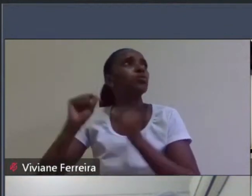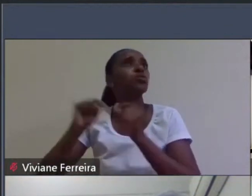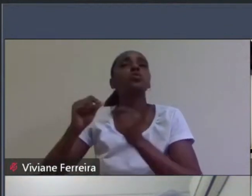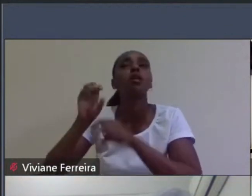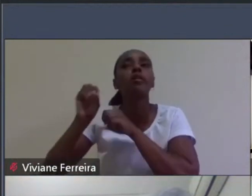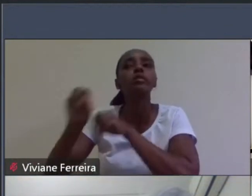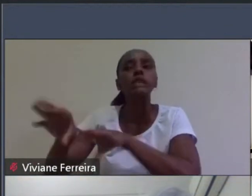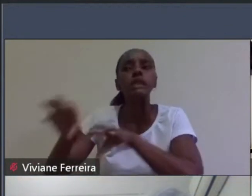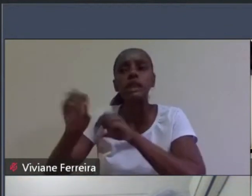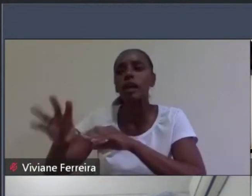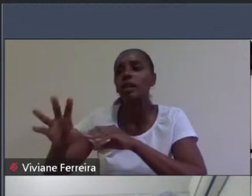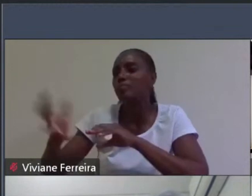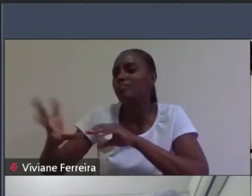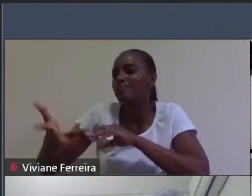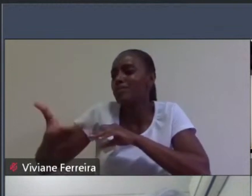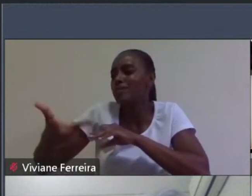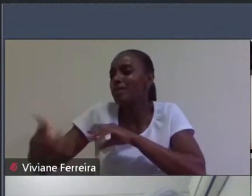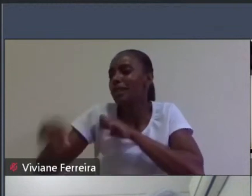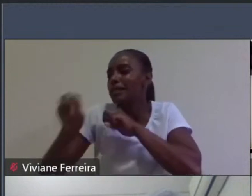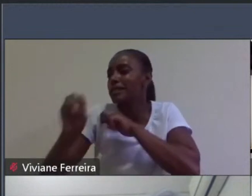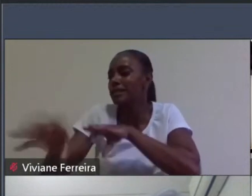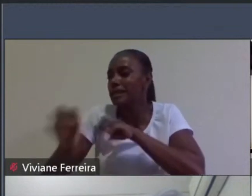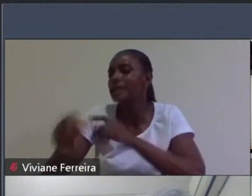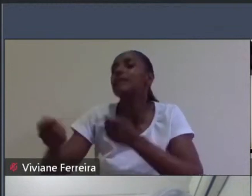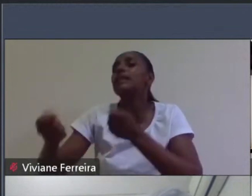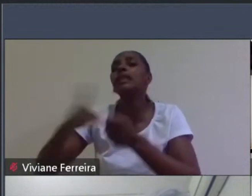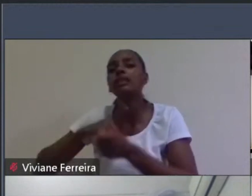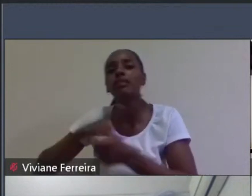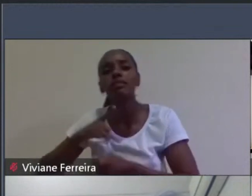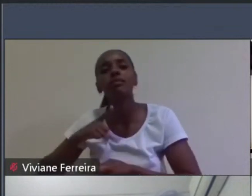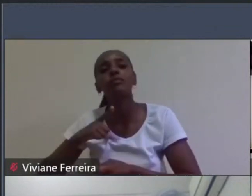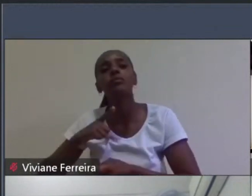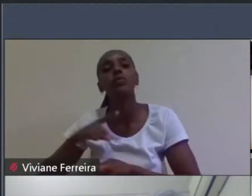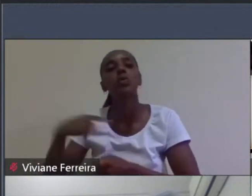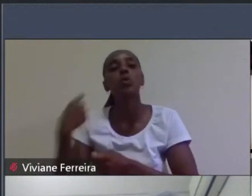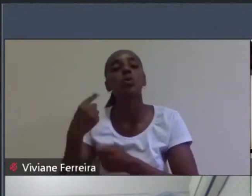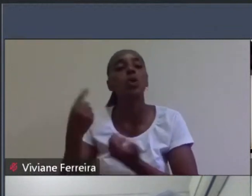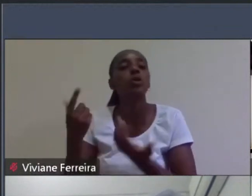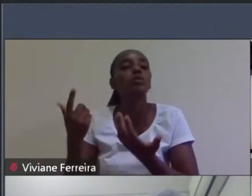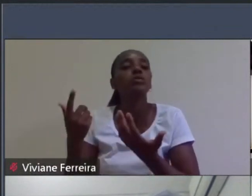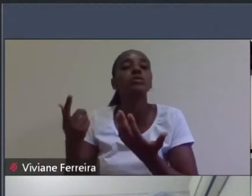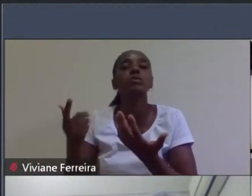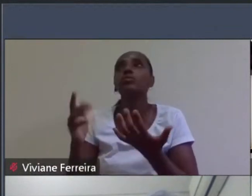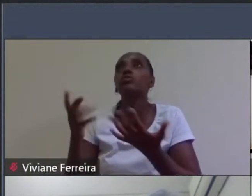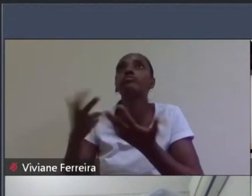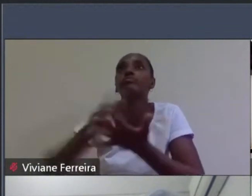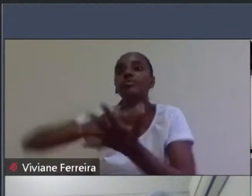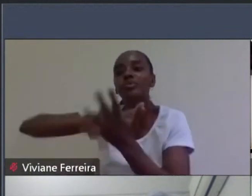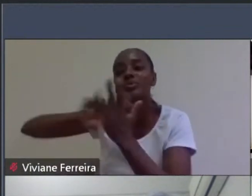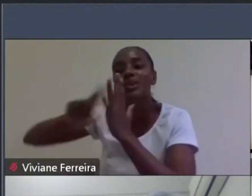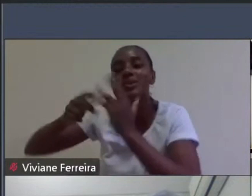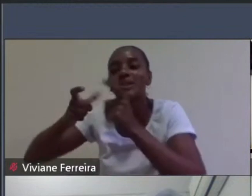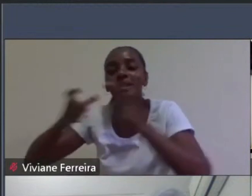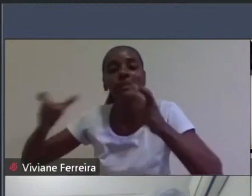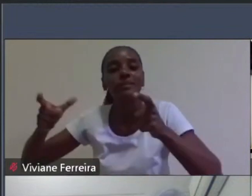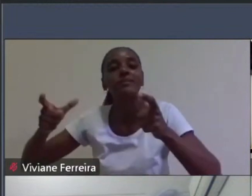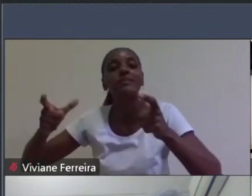aos outros. Nós temos uma riqueza muito grande. Então, além